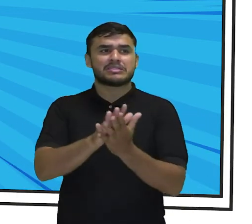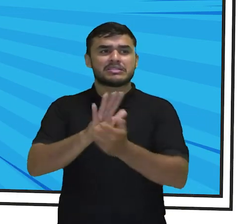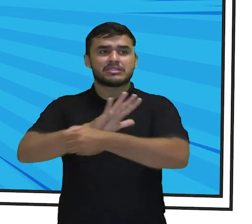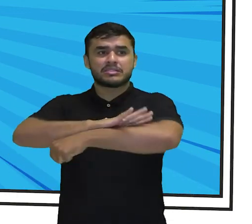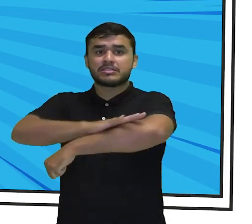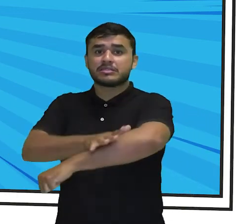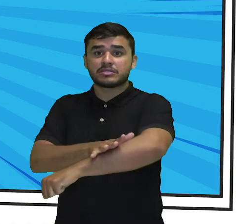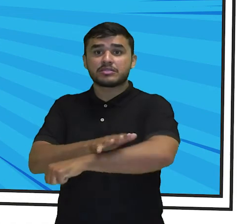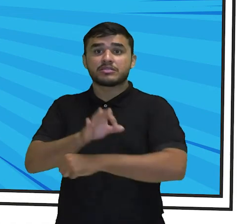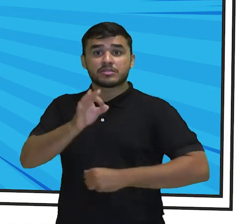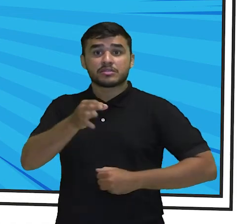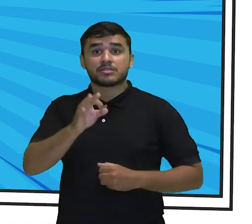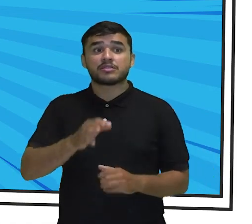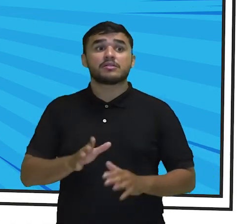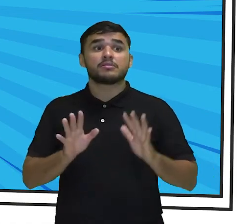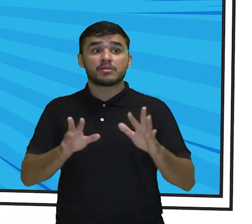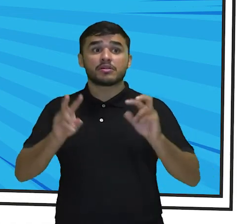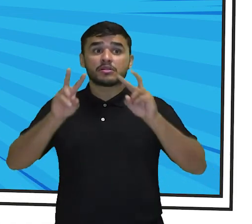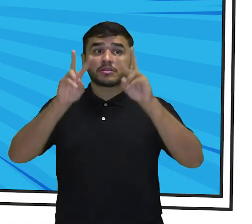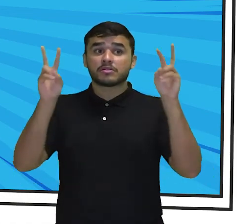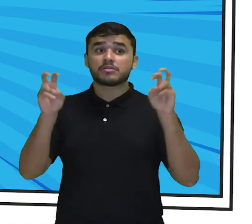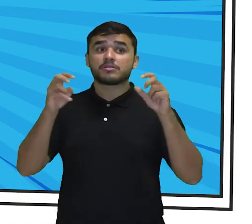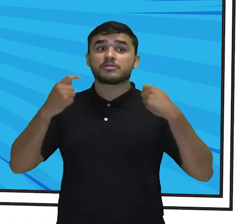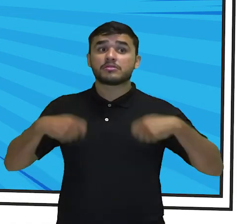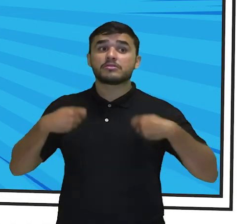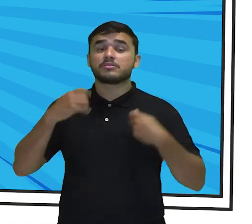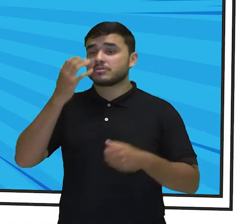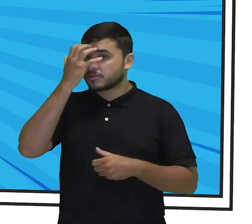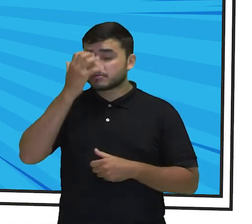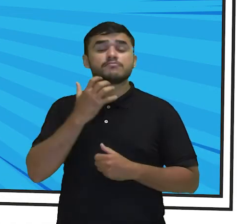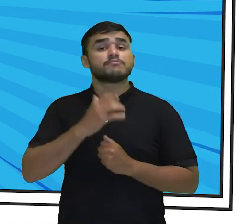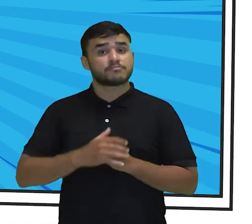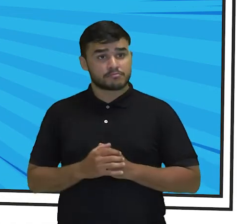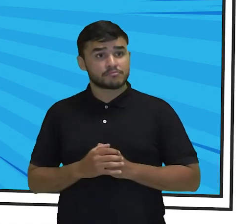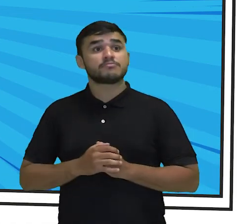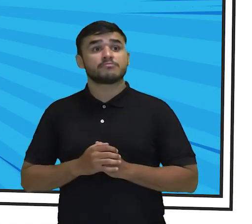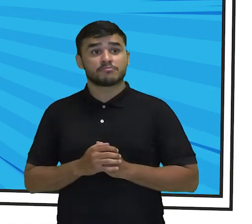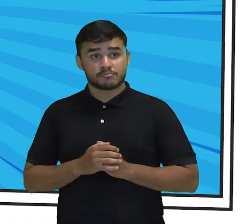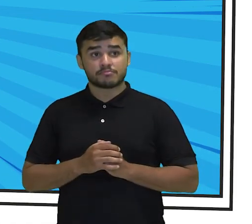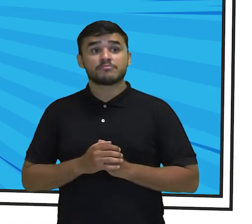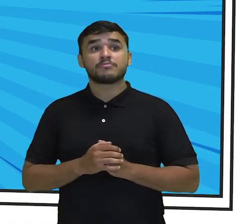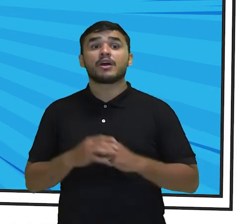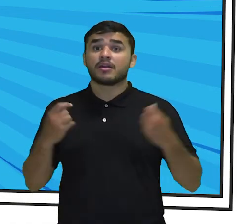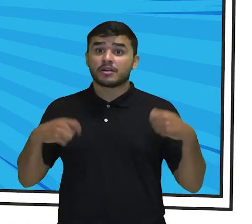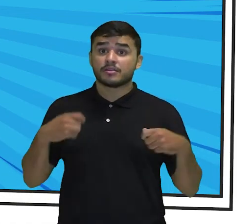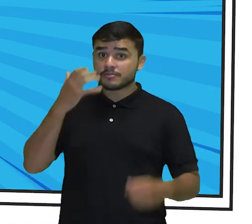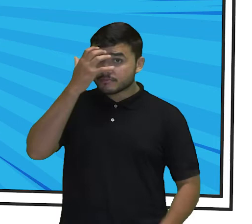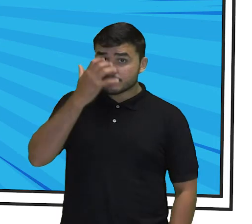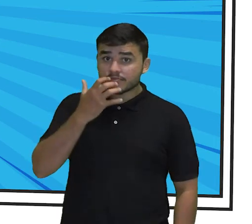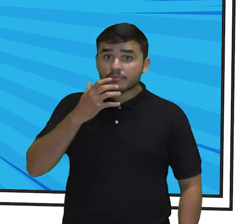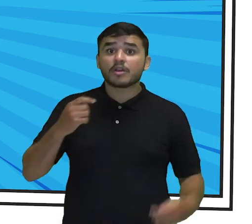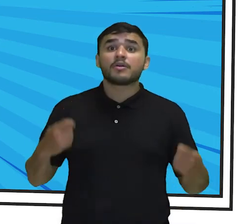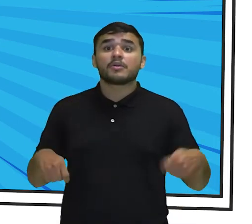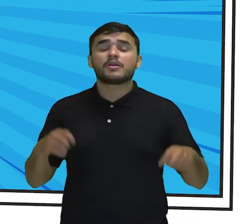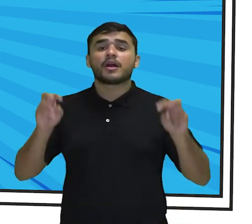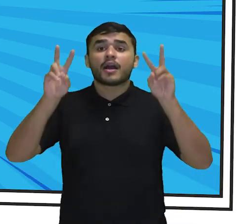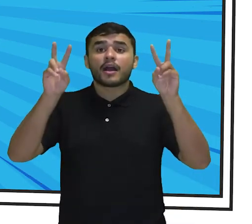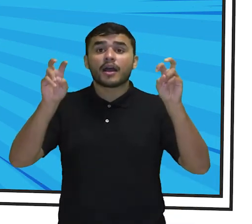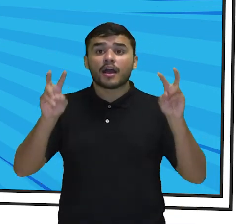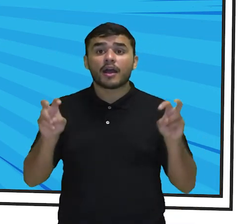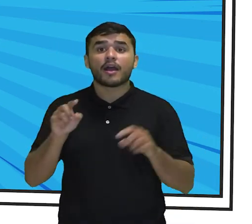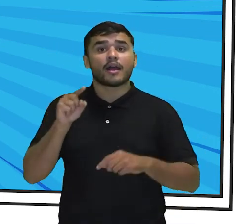é horrível. Mas tem que entrar nessa onda. Tem que entrar nessa onda. Porque no final das contas, é isso que faz